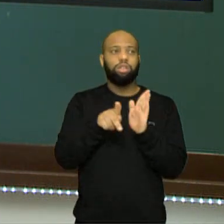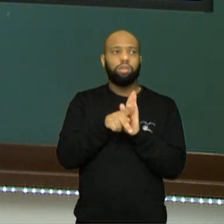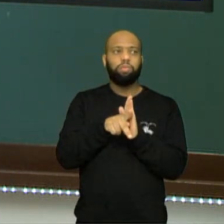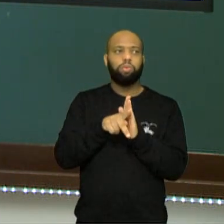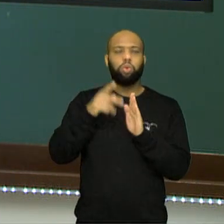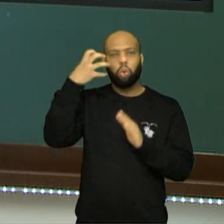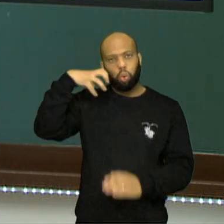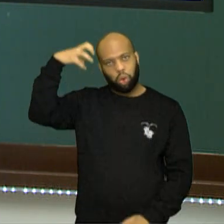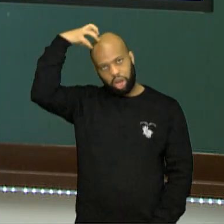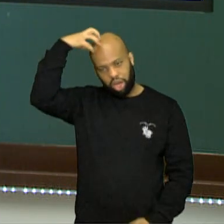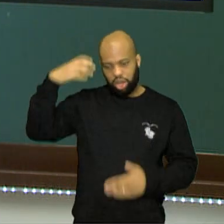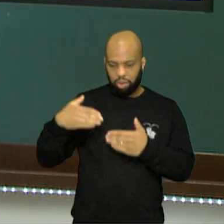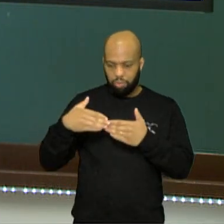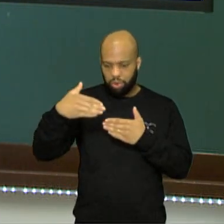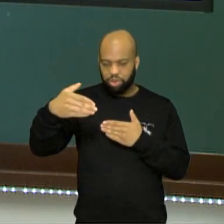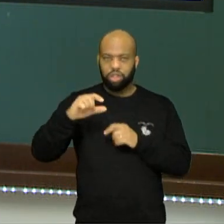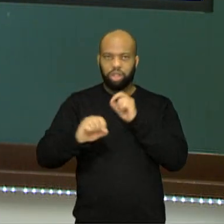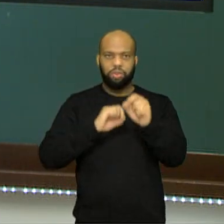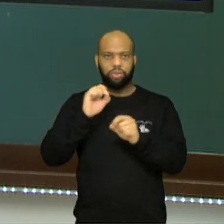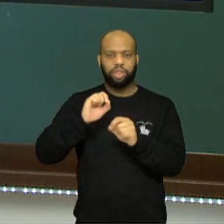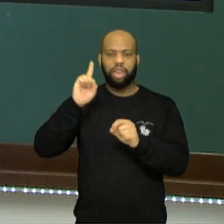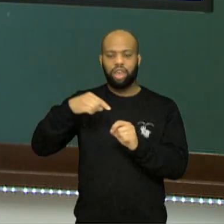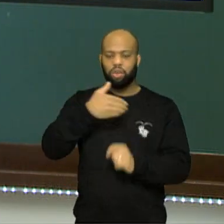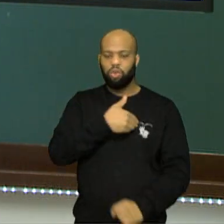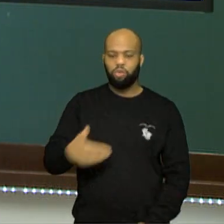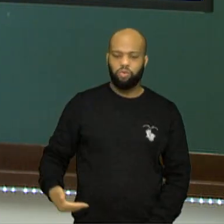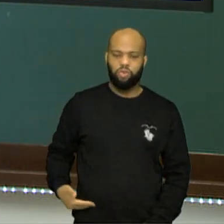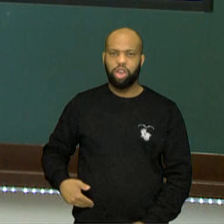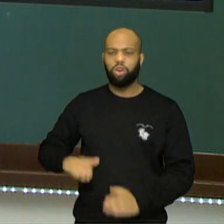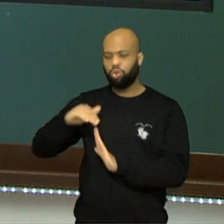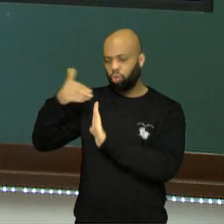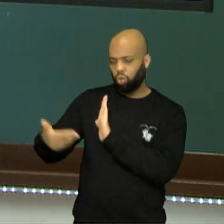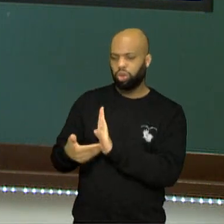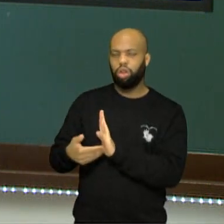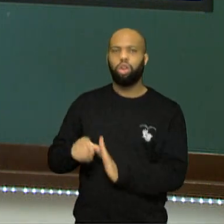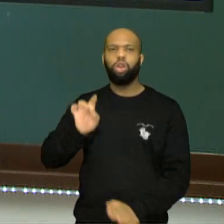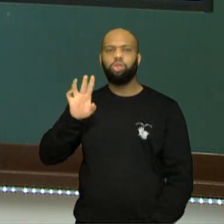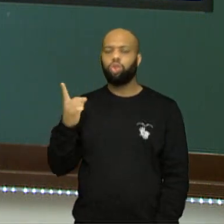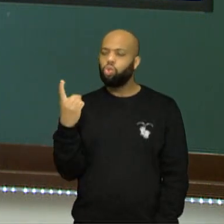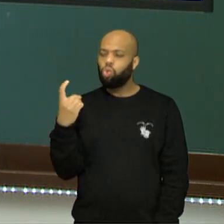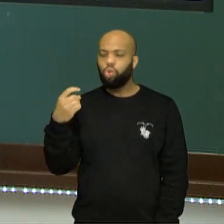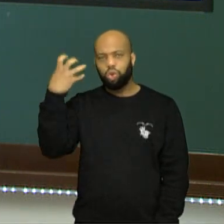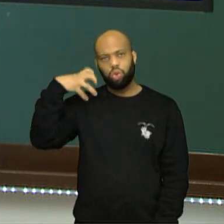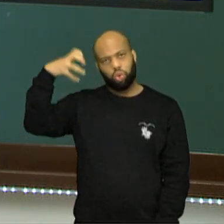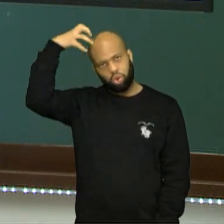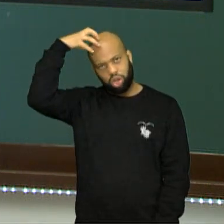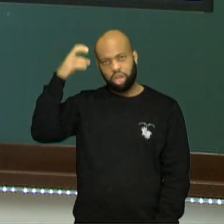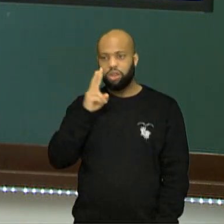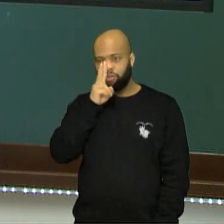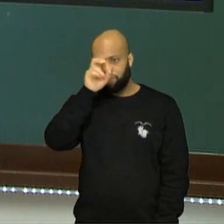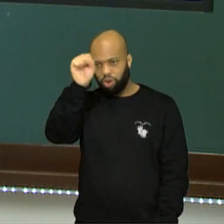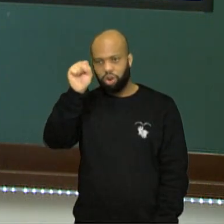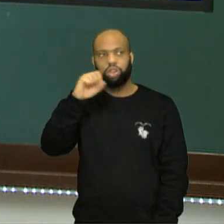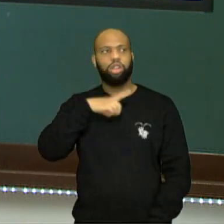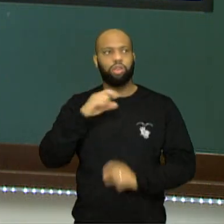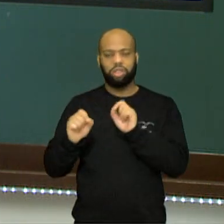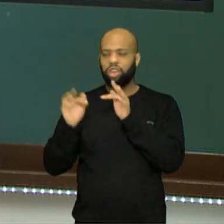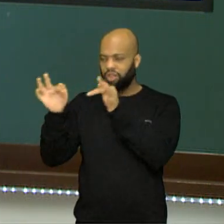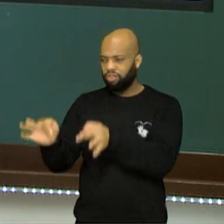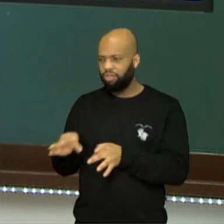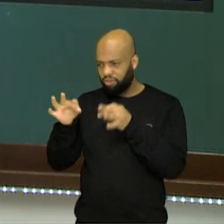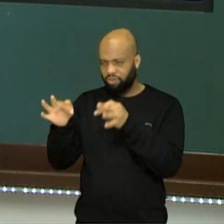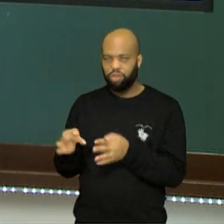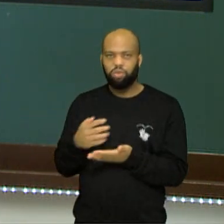partir daí a gente ter o surgimento dos absolutismos, né? Apenas um rei forte, né? A gente vai ter o declínio do feudalismo